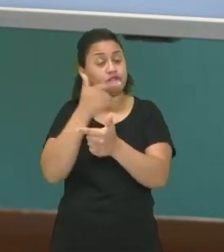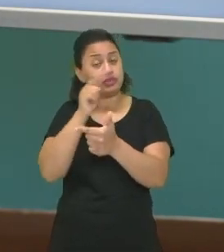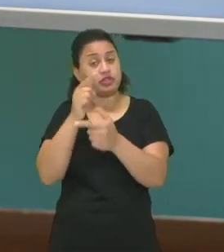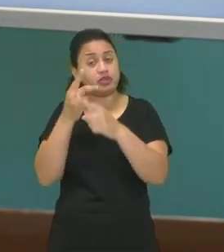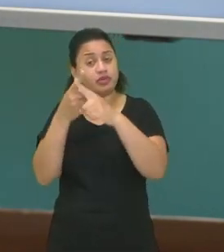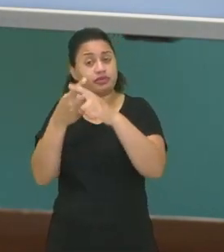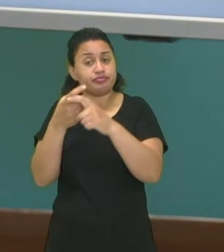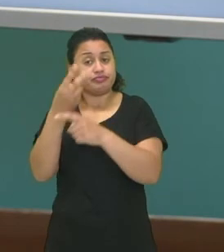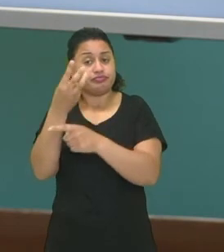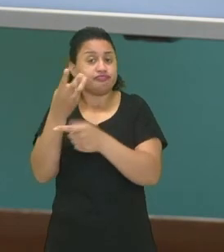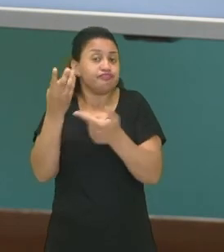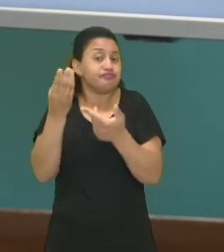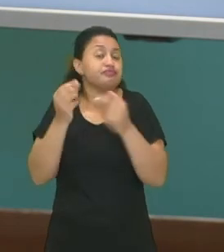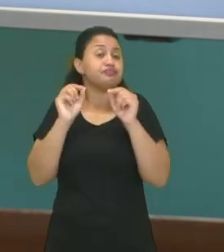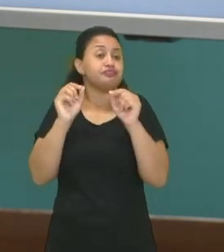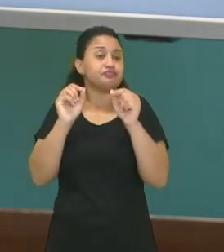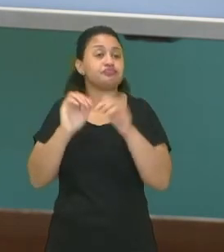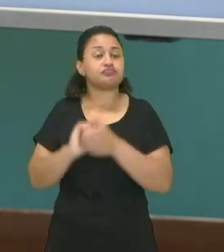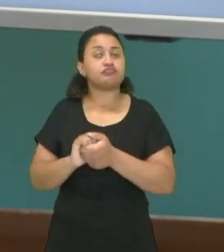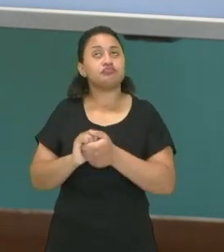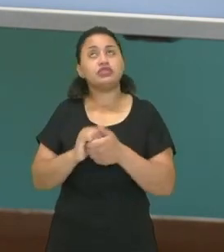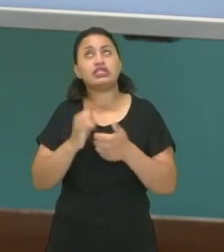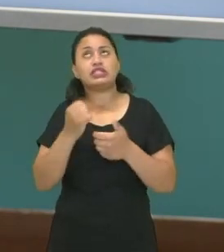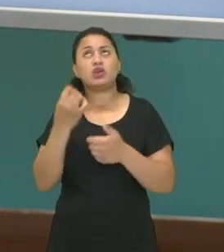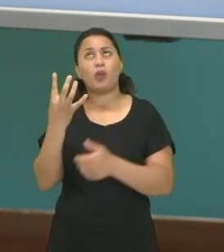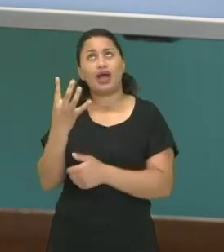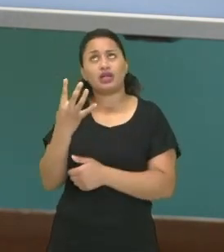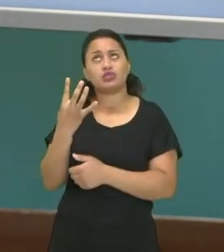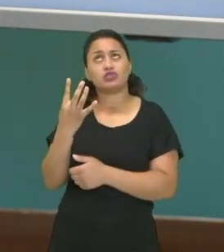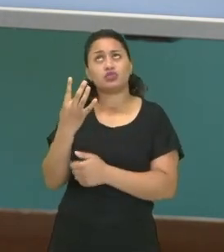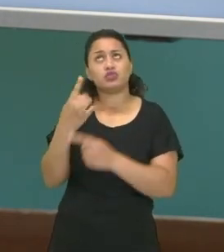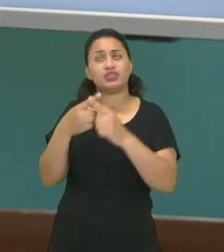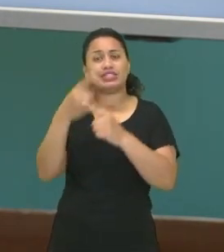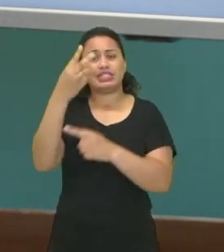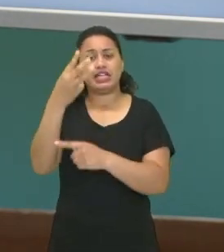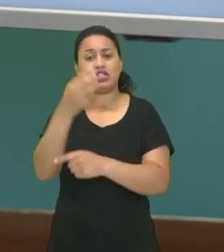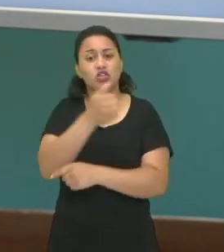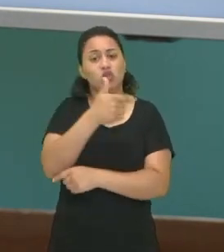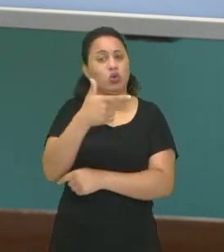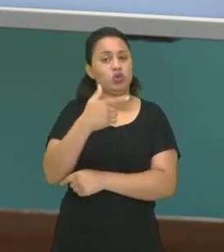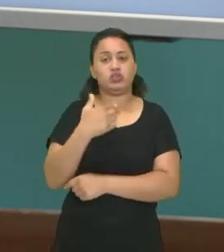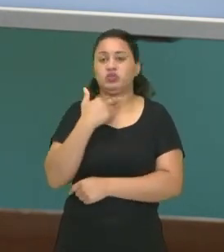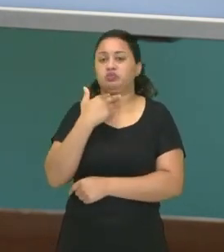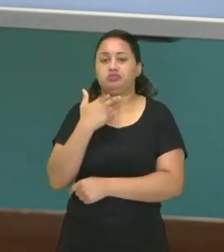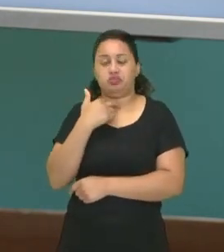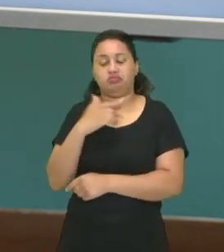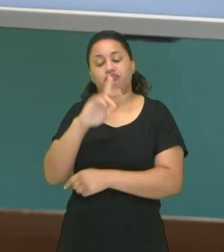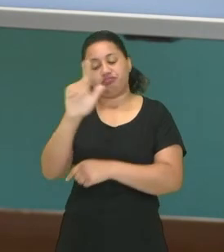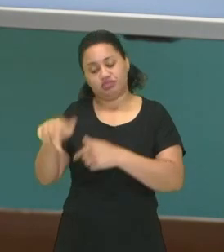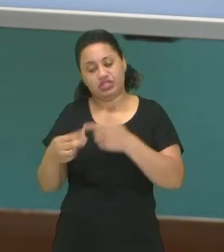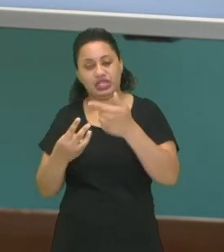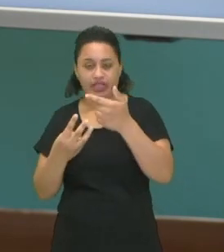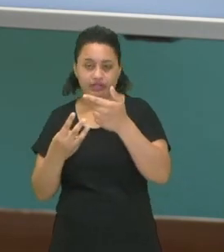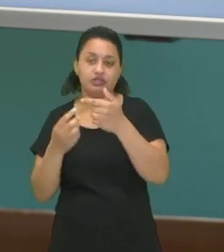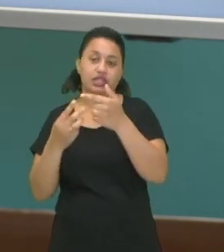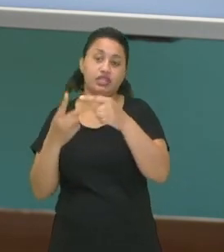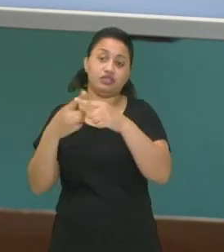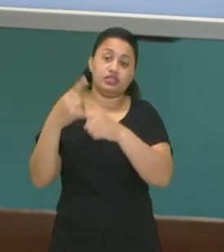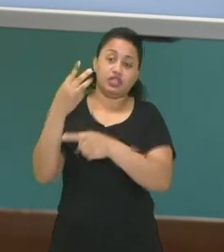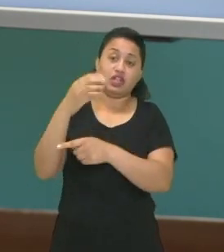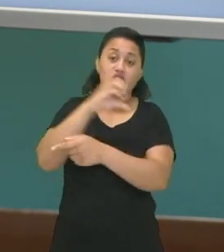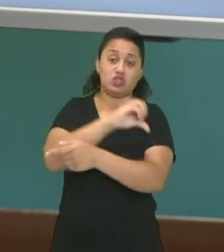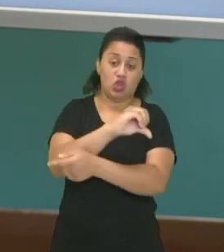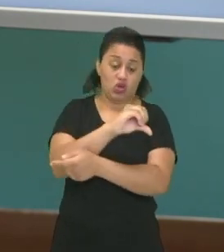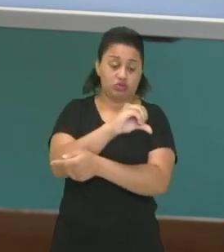multiplicar por 3. Então, se a gente multiplicar por 4, vai dar 4 vezes 3, que é 12. Passou. Então, vamos multiplicar por 3. 3 vezes 3